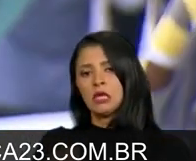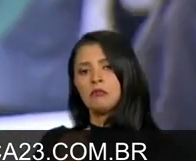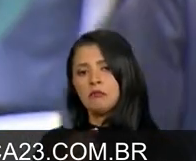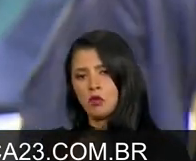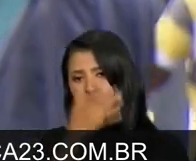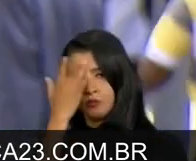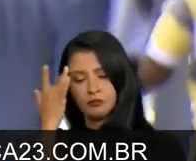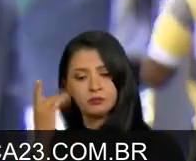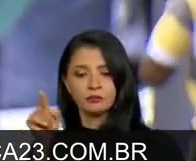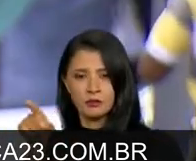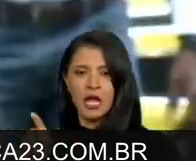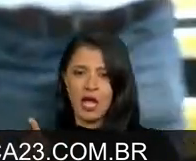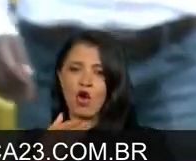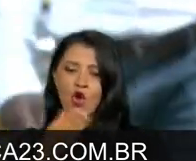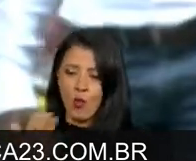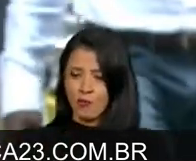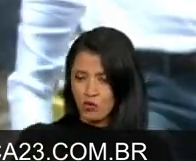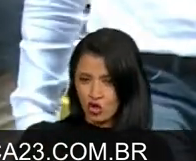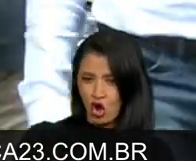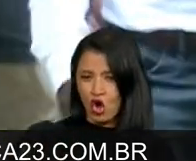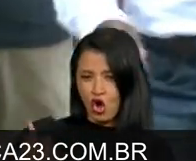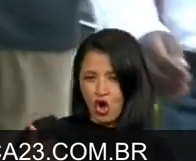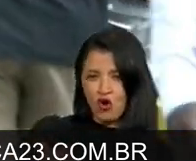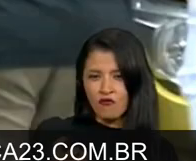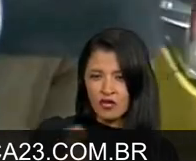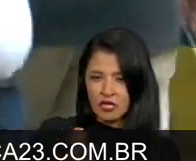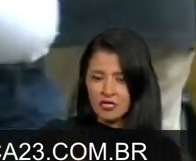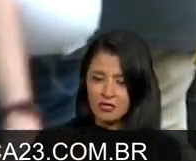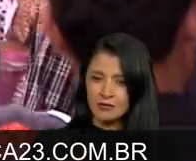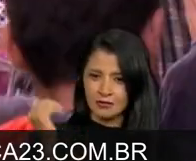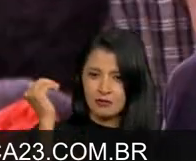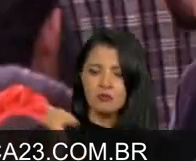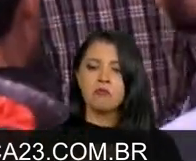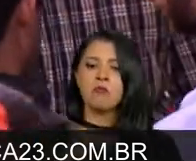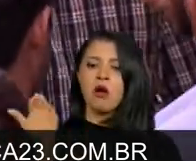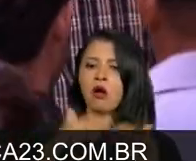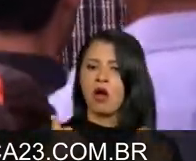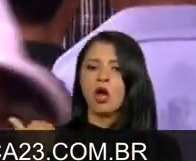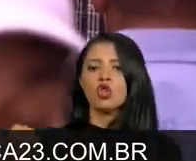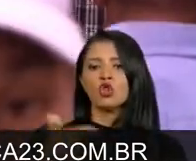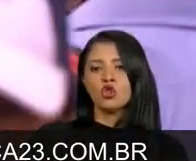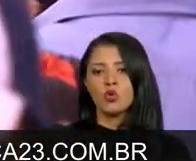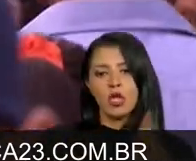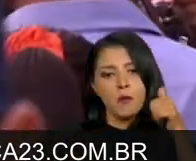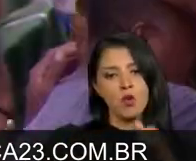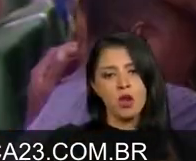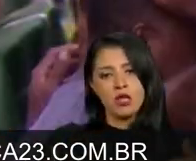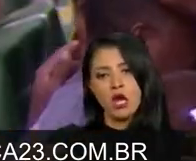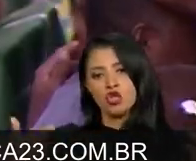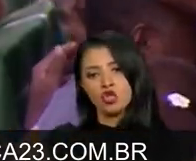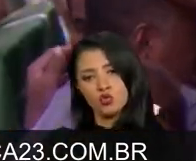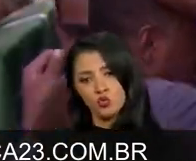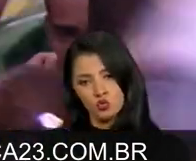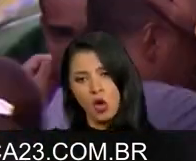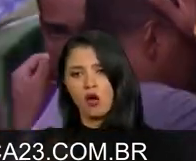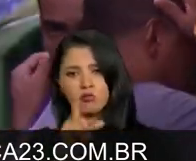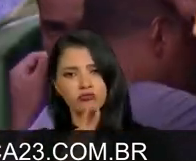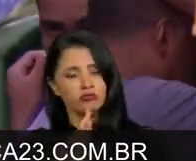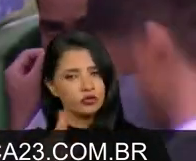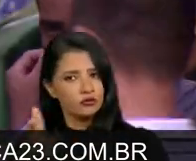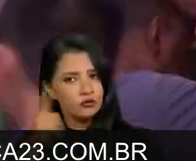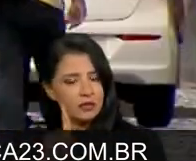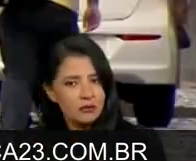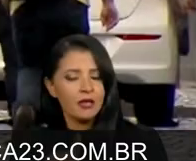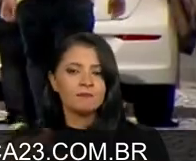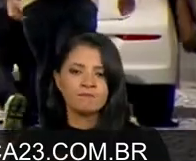jovens a partir dos 15 anos na tábua de mortalidade do IBGE morreram mais do que as mulheres da mesma faixa etária. Não coincidentemente,